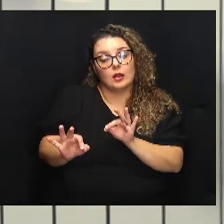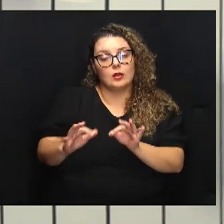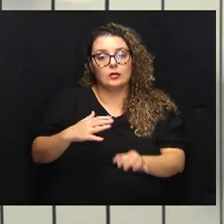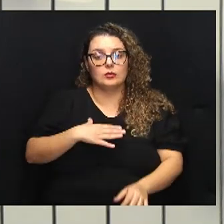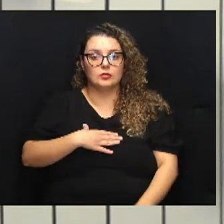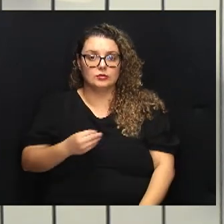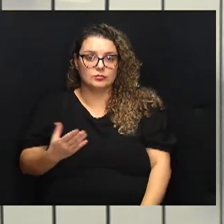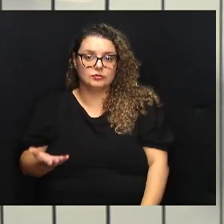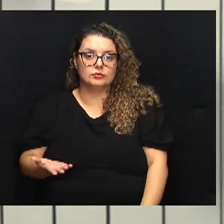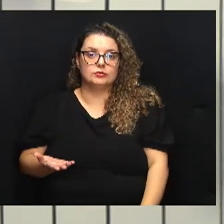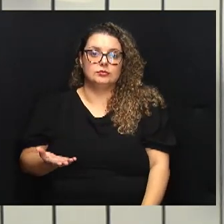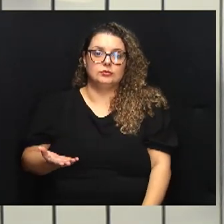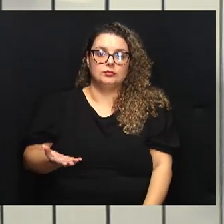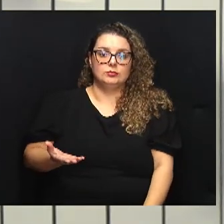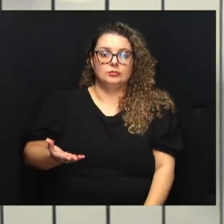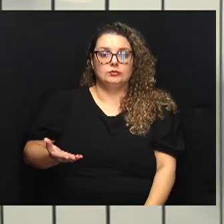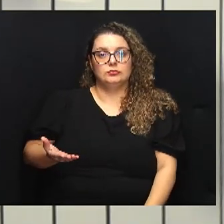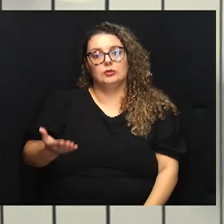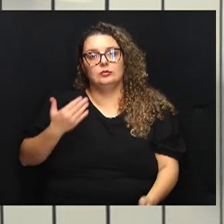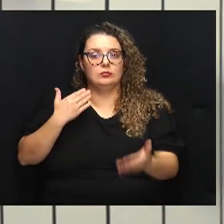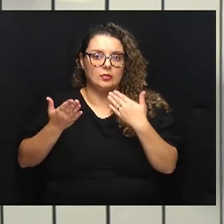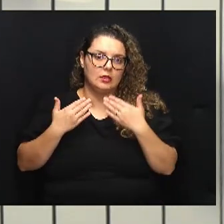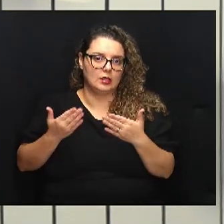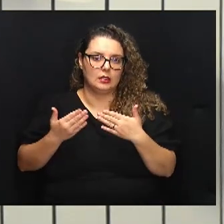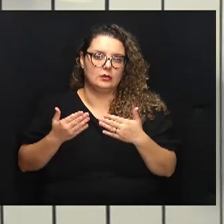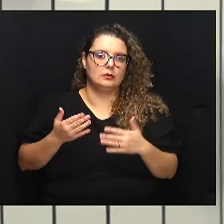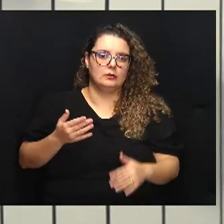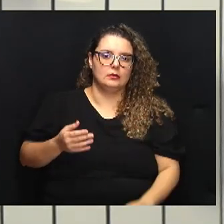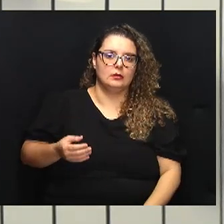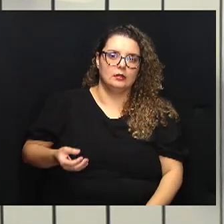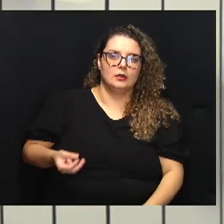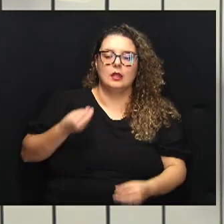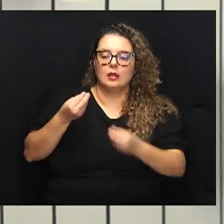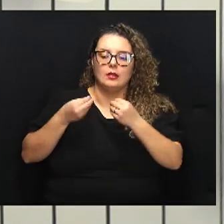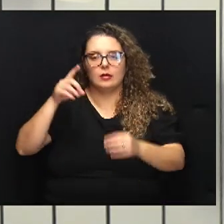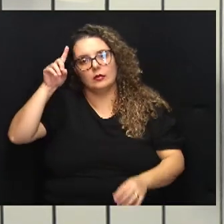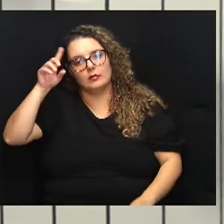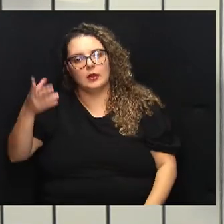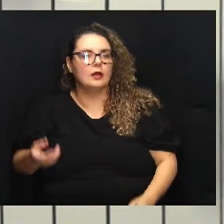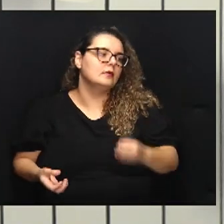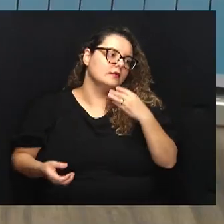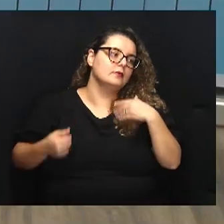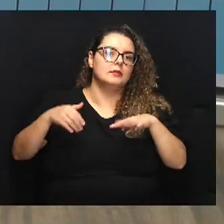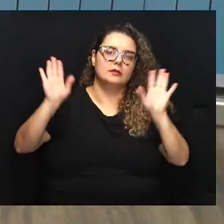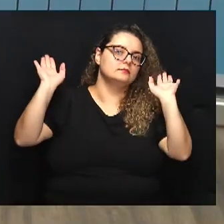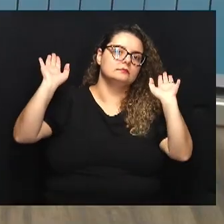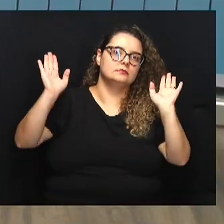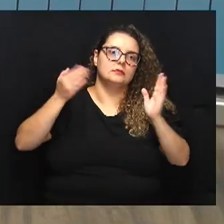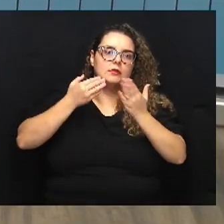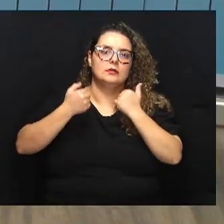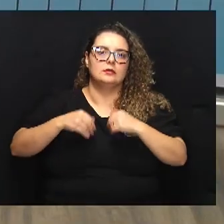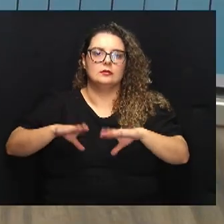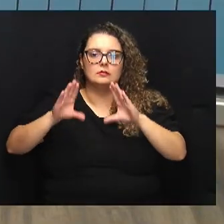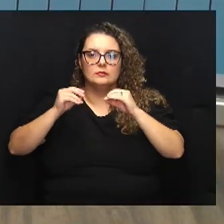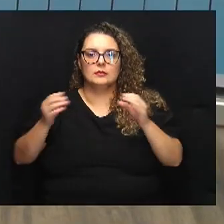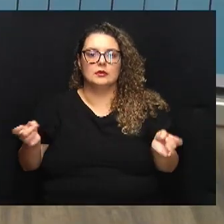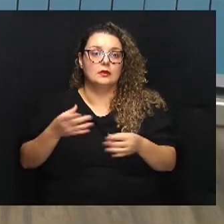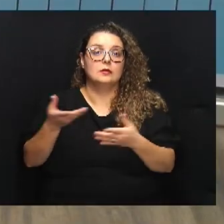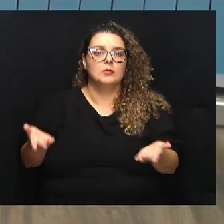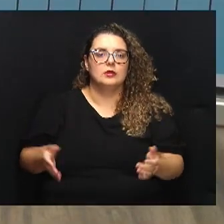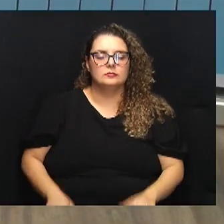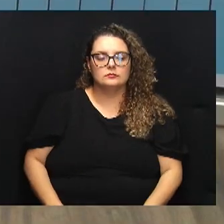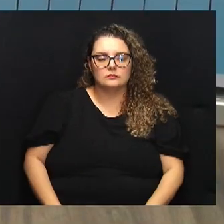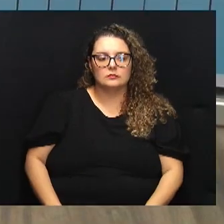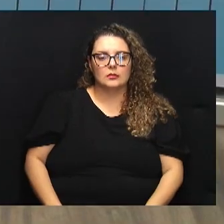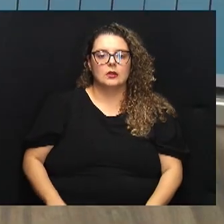dos filhos ou apenas com aquelas conversas protocolares. E aí, como foi seu dia? O filho, foi bem, janta, pronto, e acabou. Como que